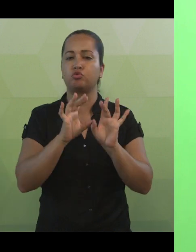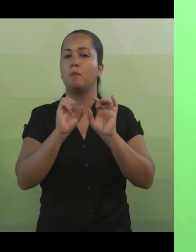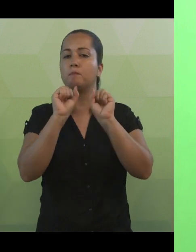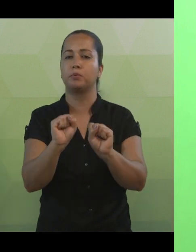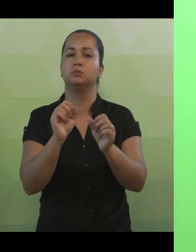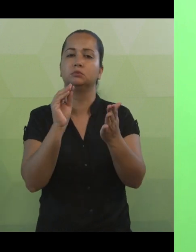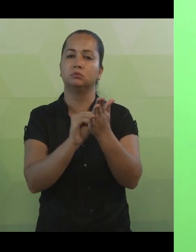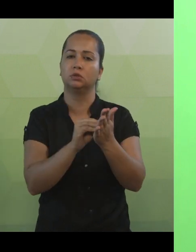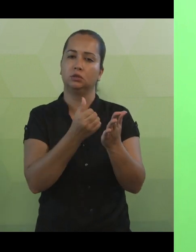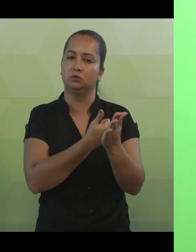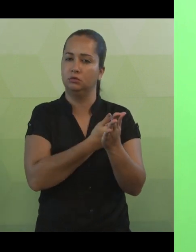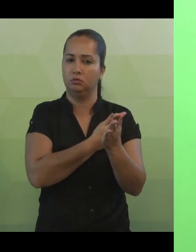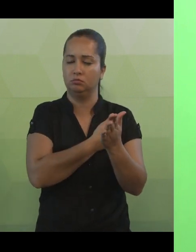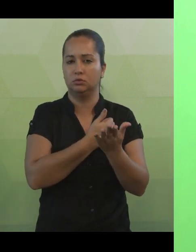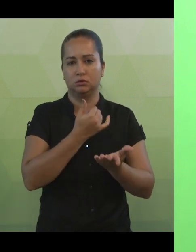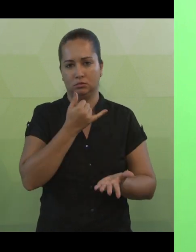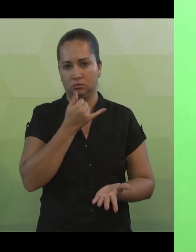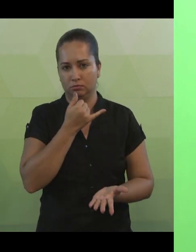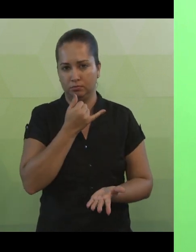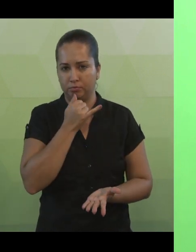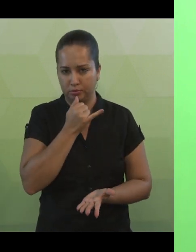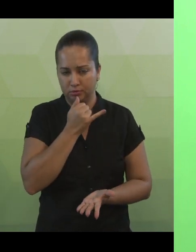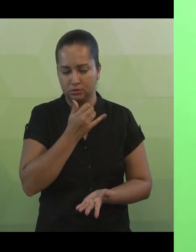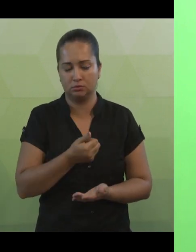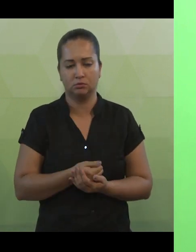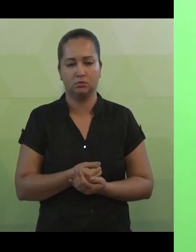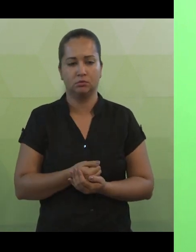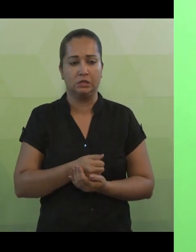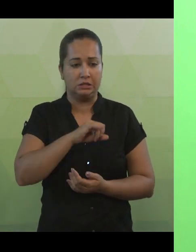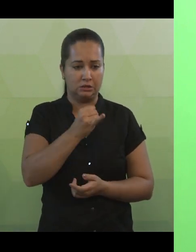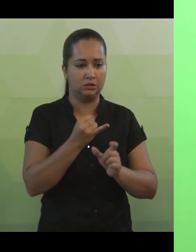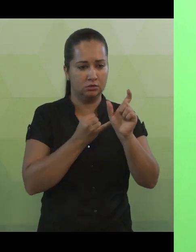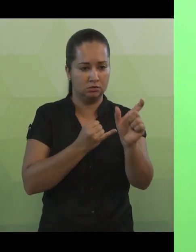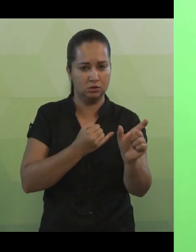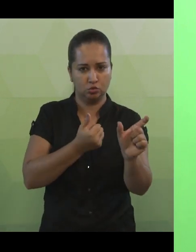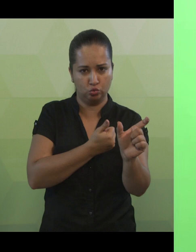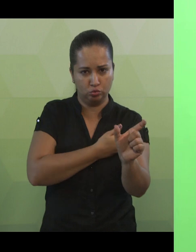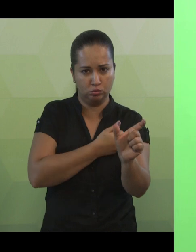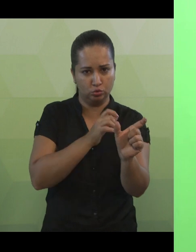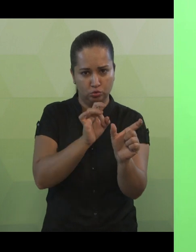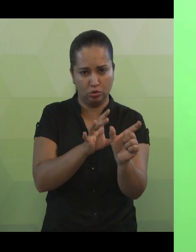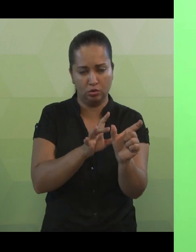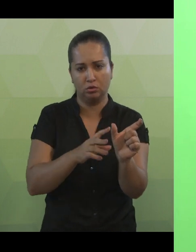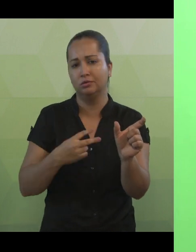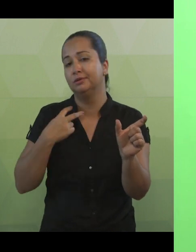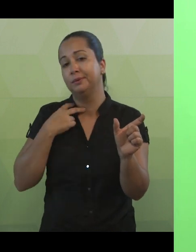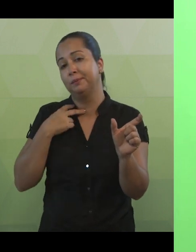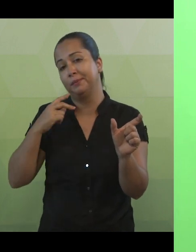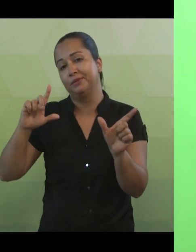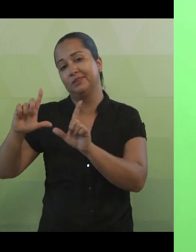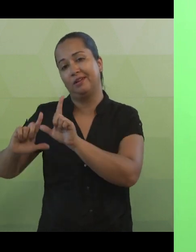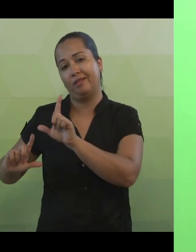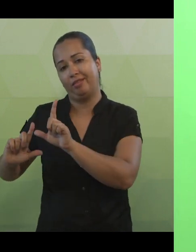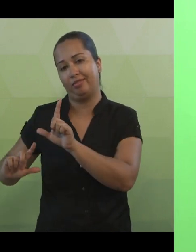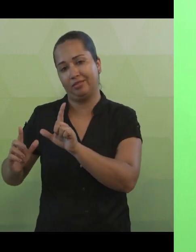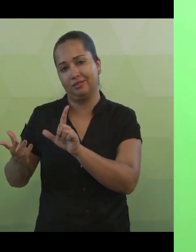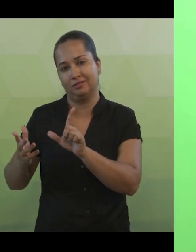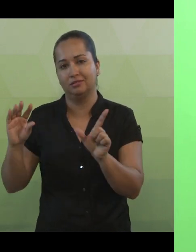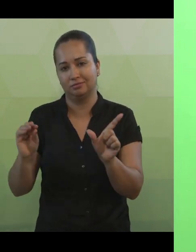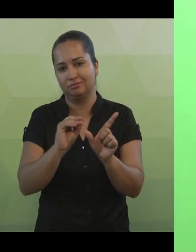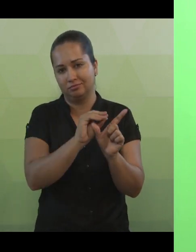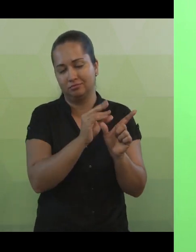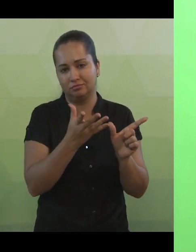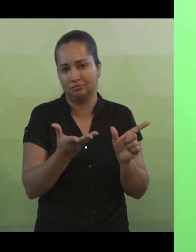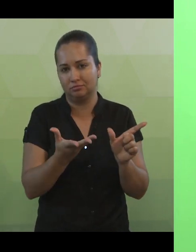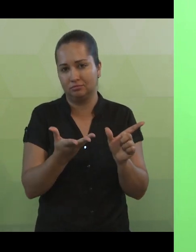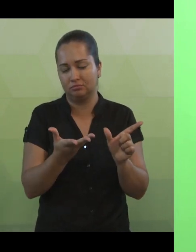um atributo definido como inteiro não vai aceitar nem números, nem letras, nem números fracionários, no caso.